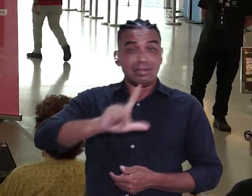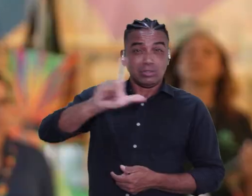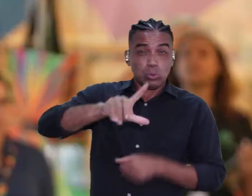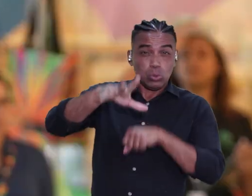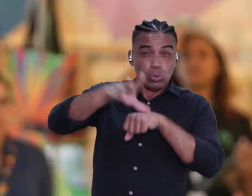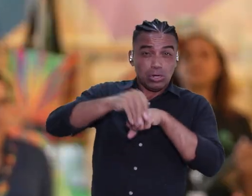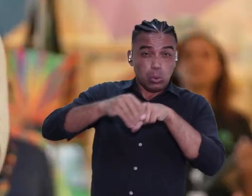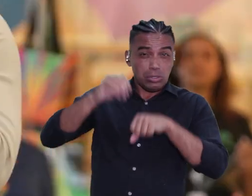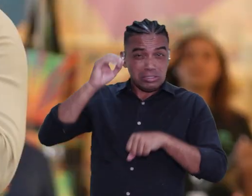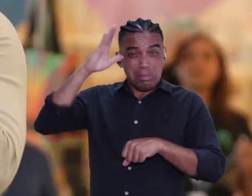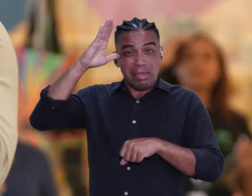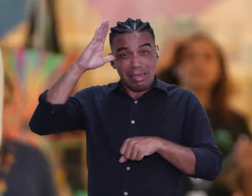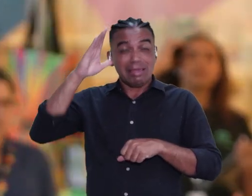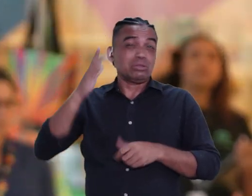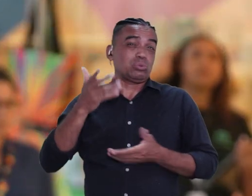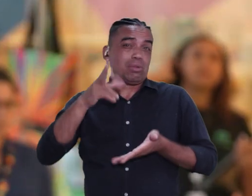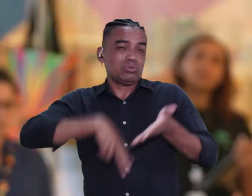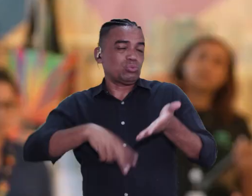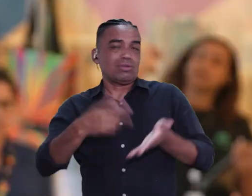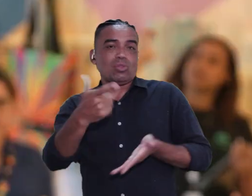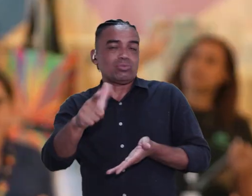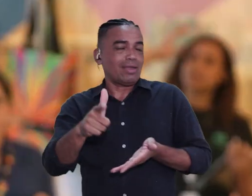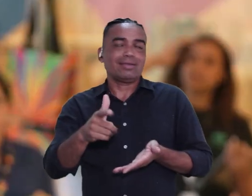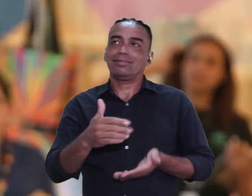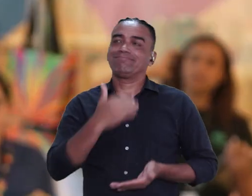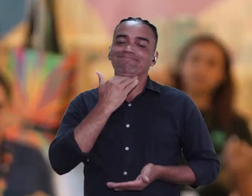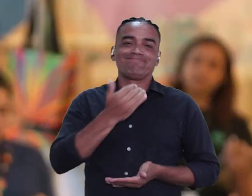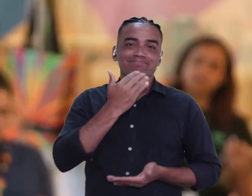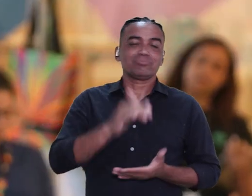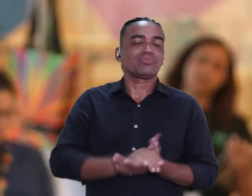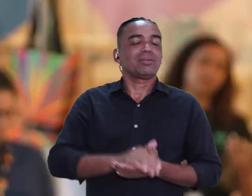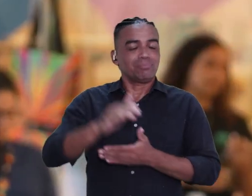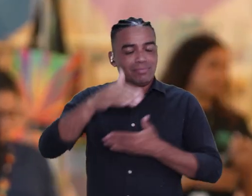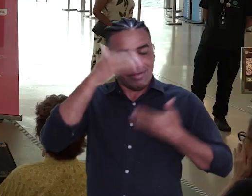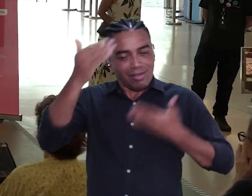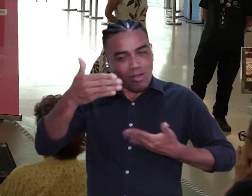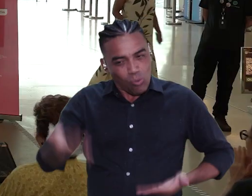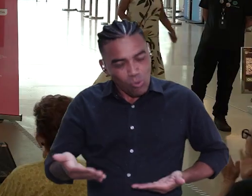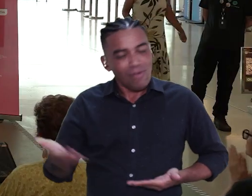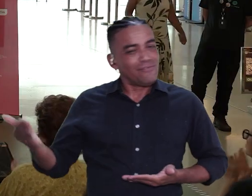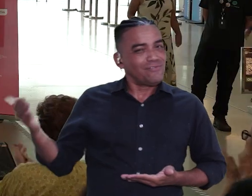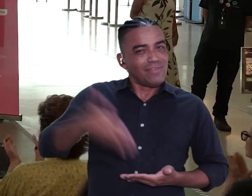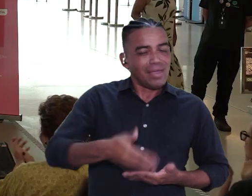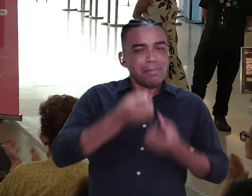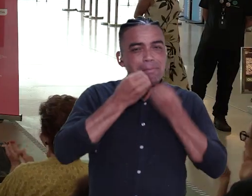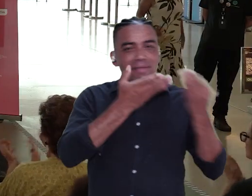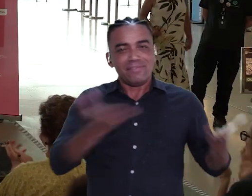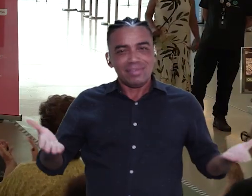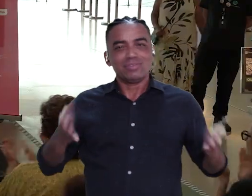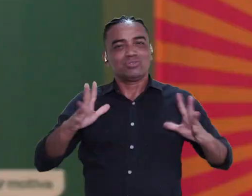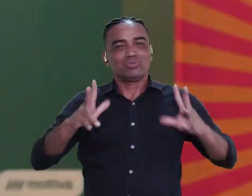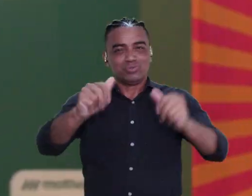sem conhecimento. Então, Sérgio, venha cá fazer as honras da casa e todos bem-vindos.